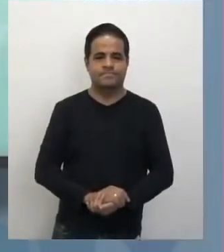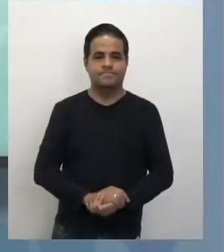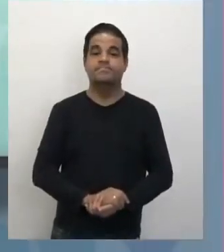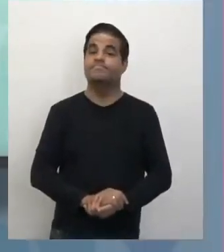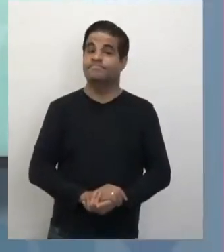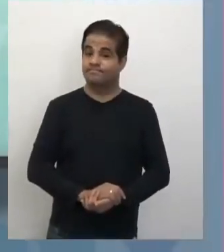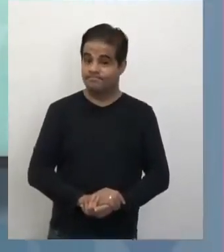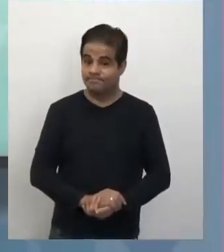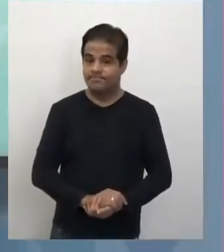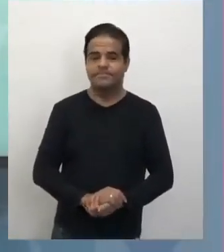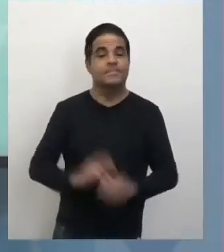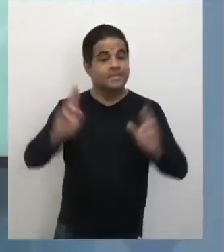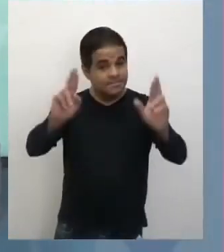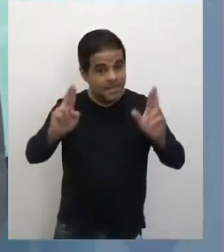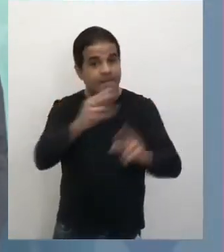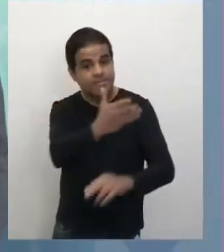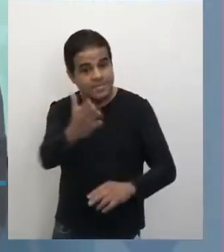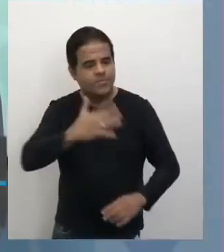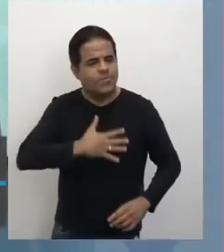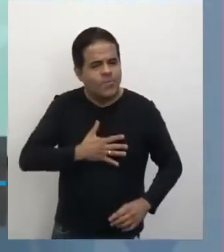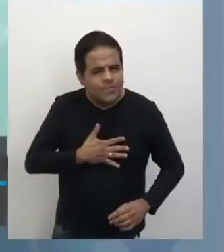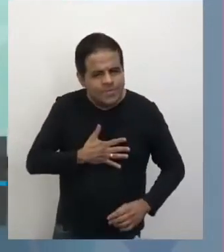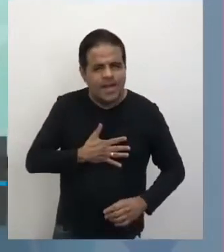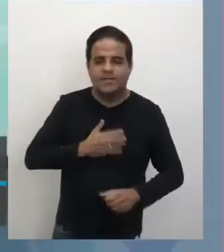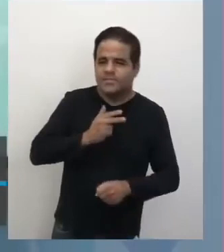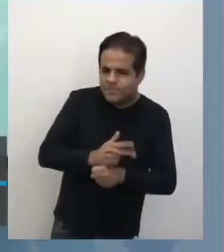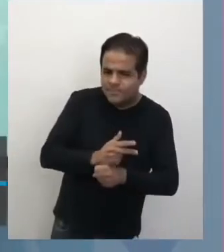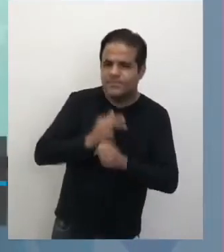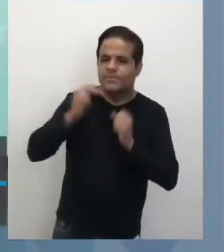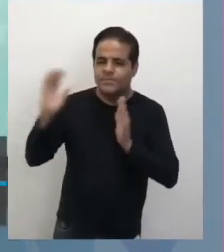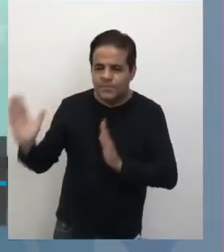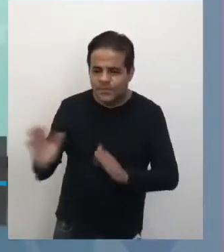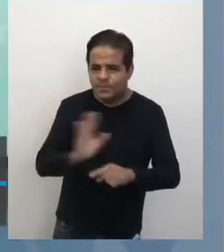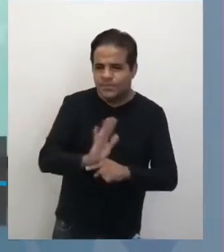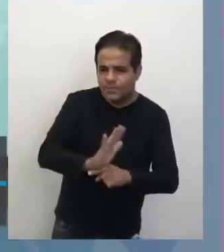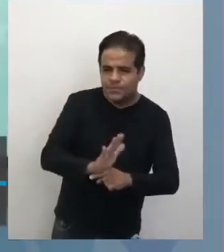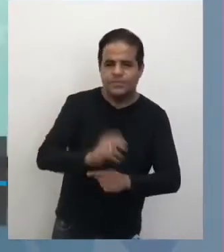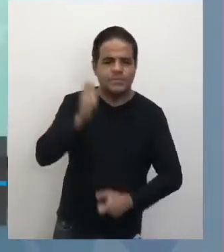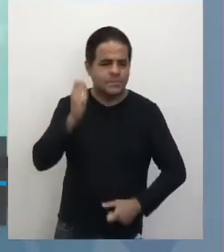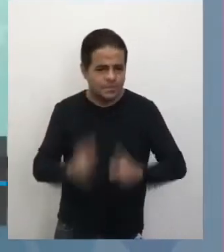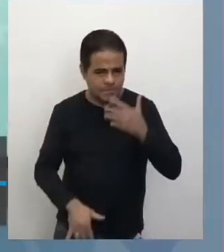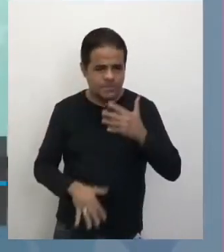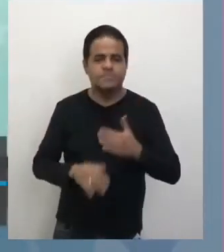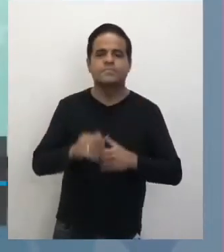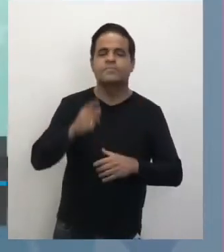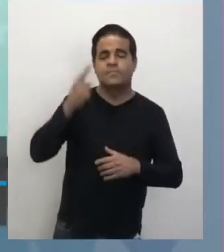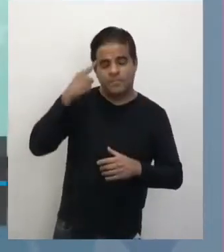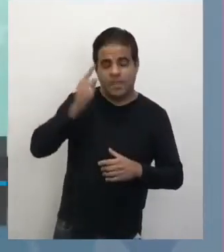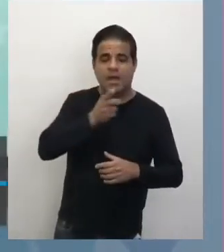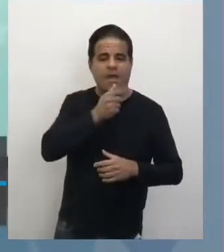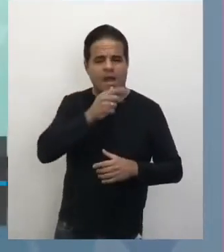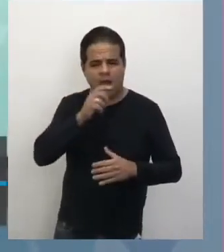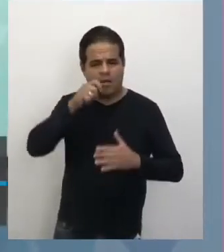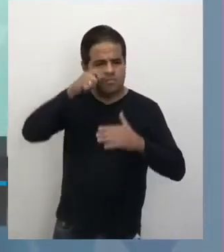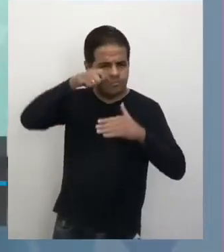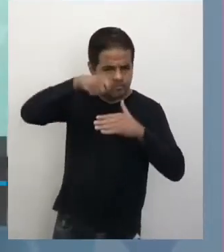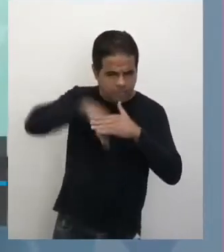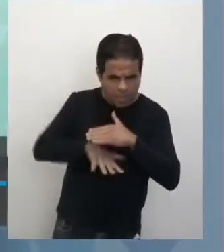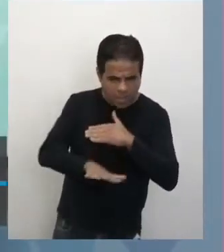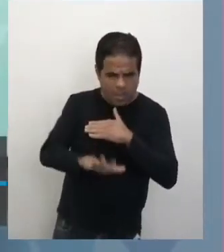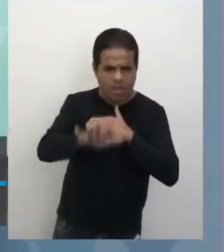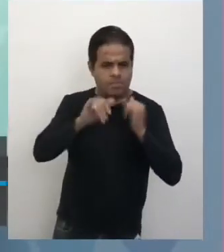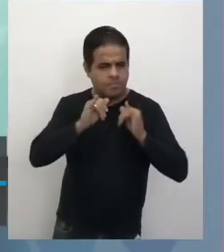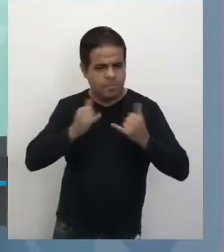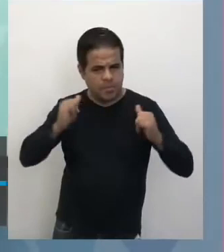Olá, estudantes, espero que tenham gostado aí, né? Agora sim, uma segunda usina, a usina de Belo Monte, né? Aí o vídeo